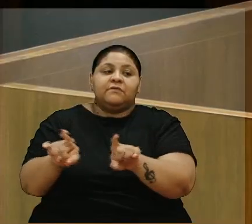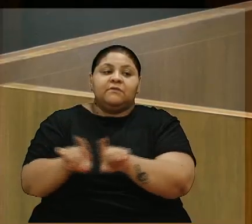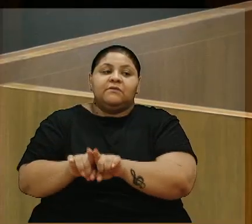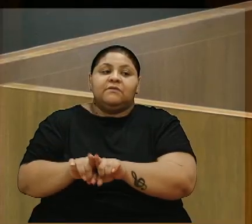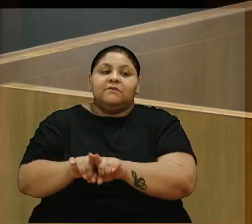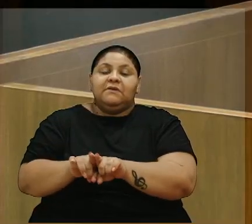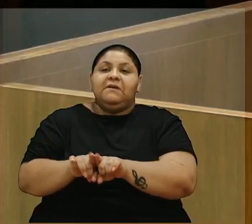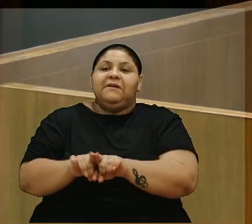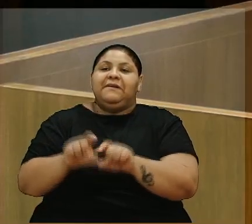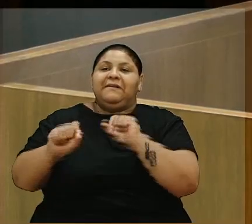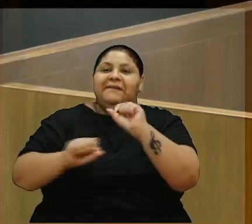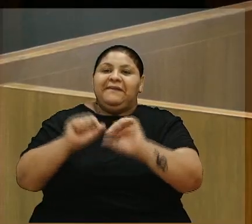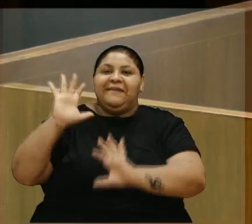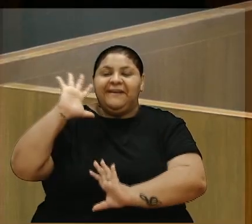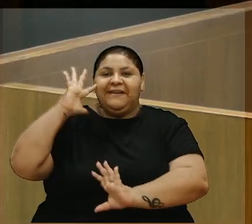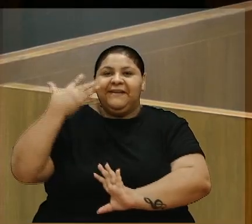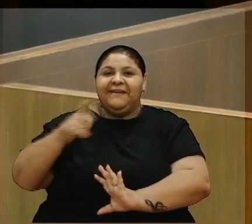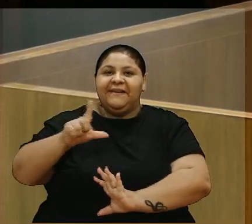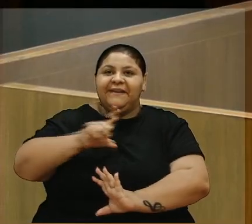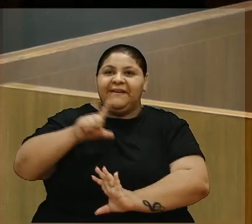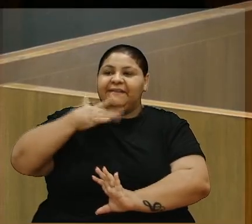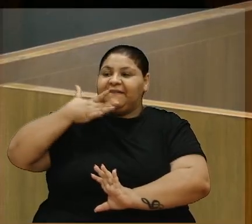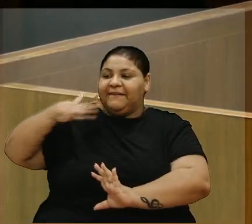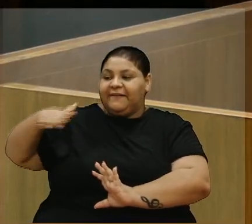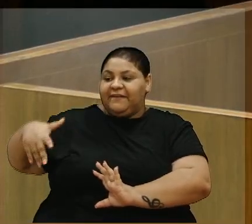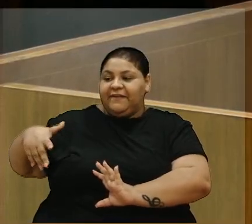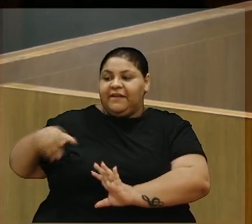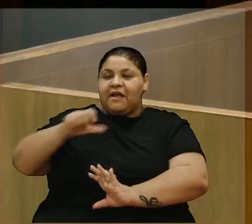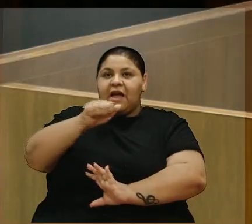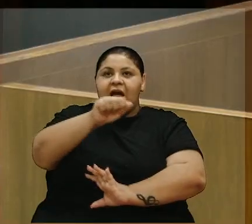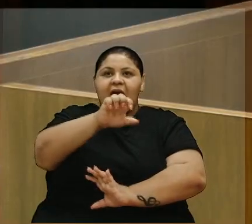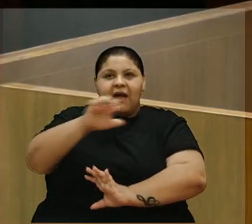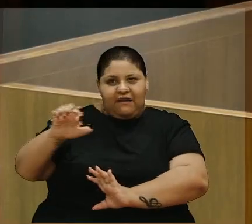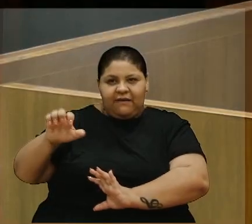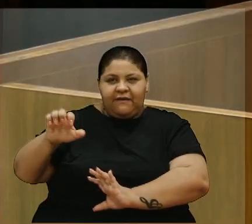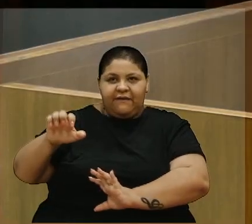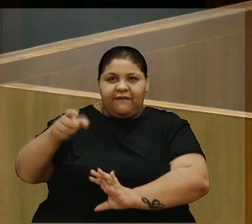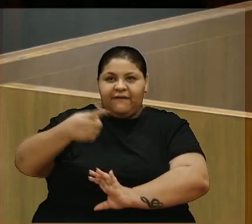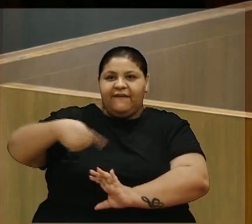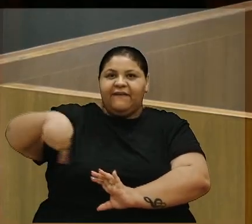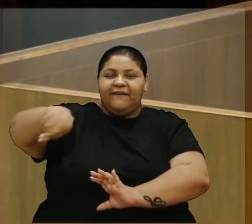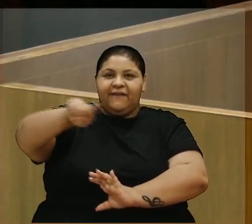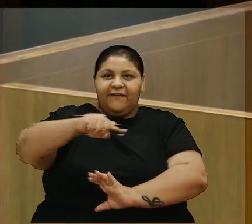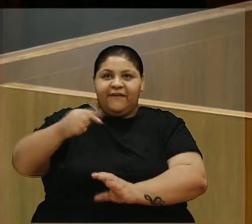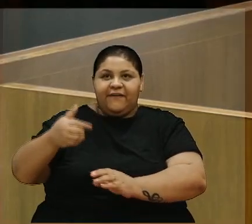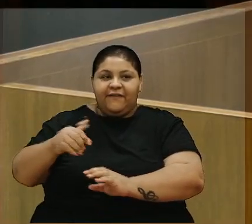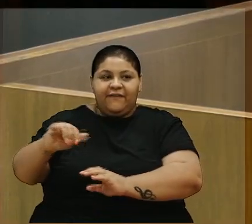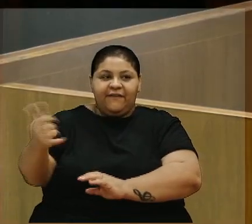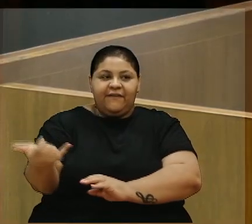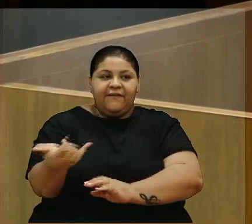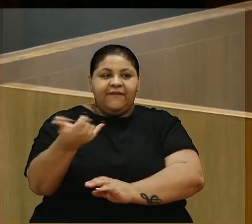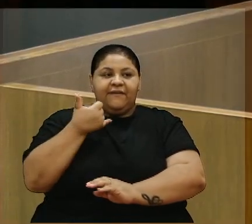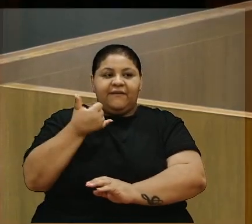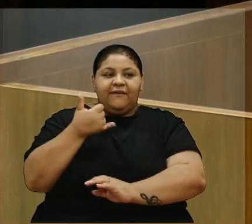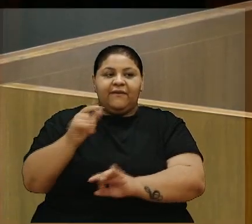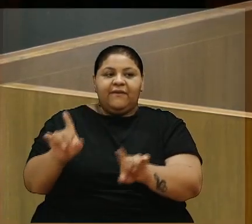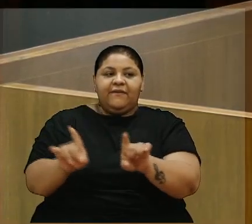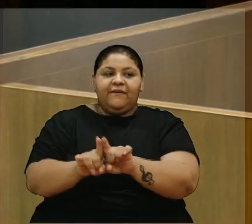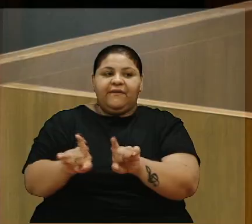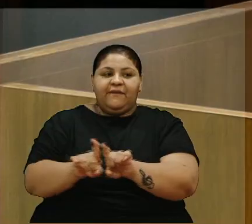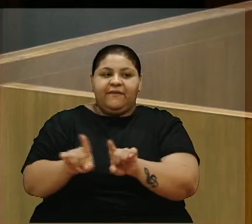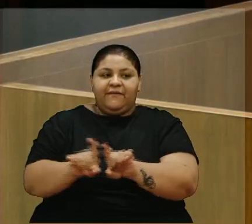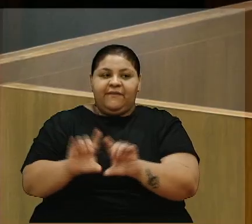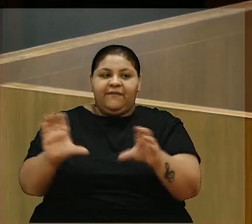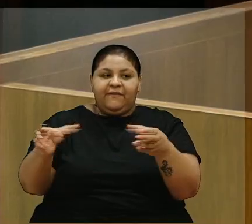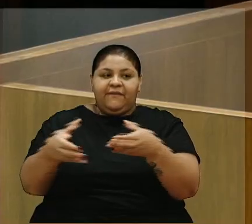daí acontece o quê? Entra uma criança do público AE, nós somos orientados, eu falo com propriedade, porque eu estou na linha de frente,